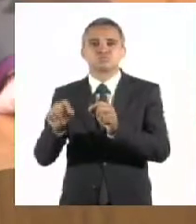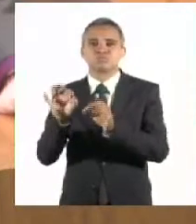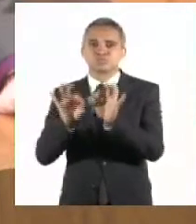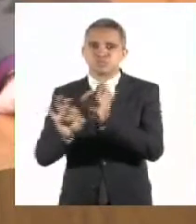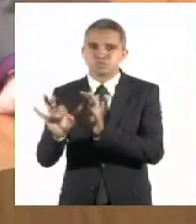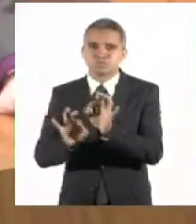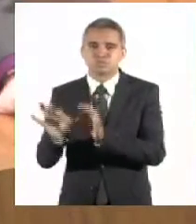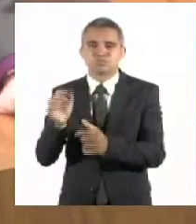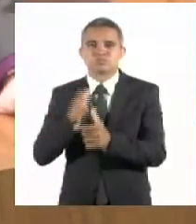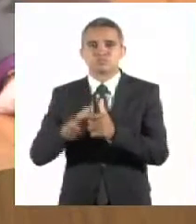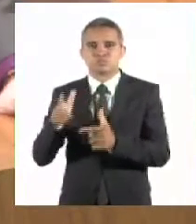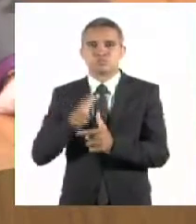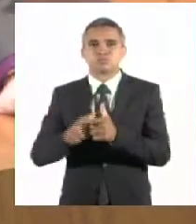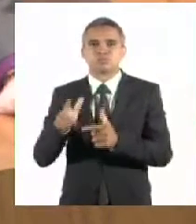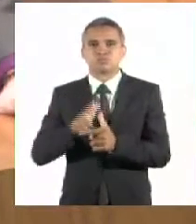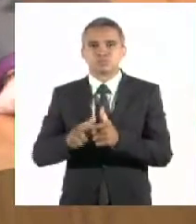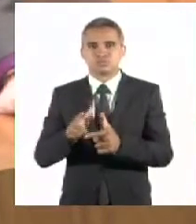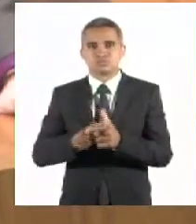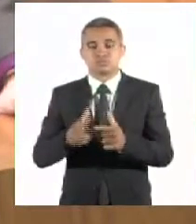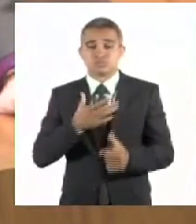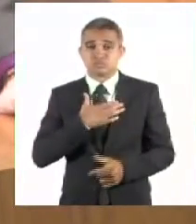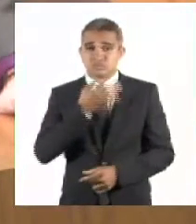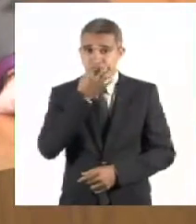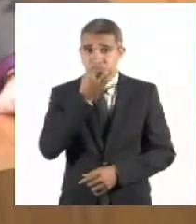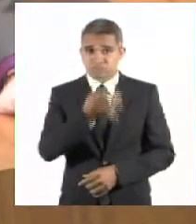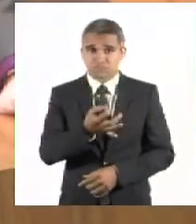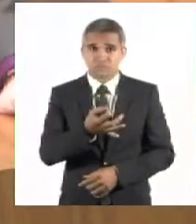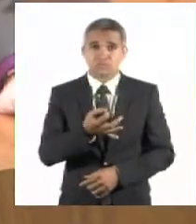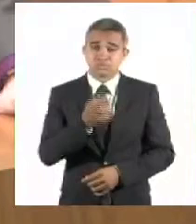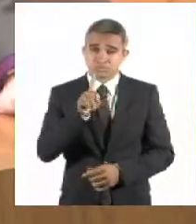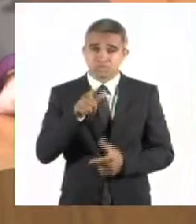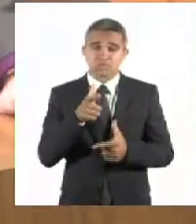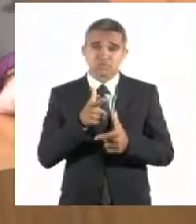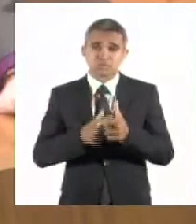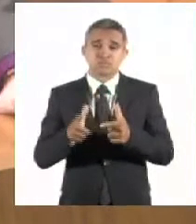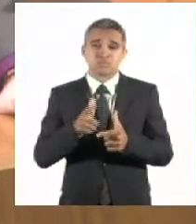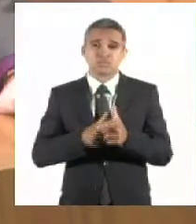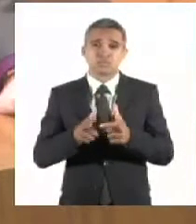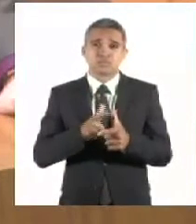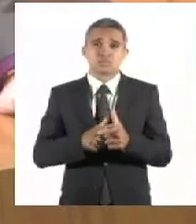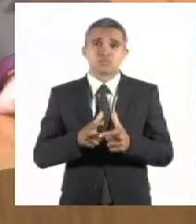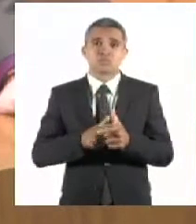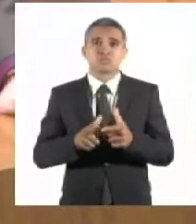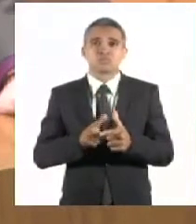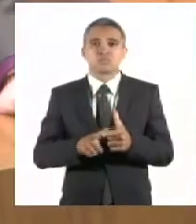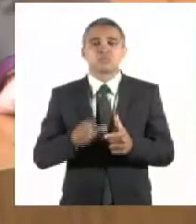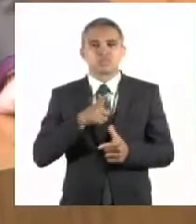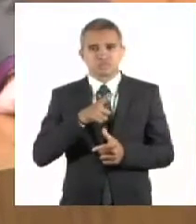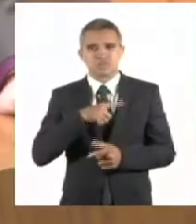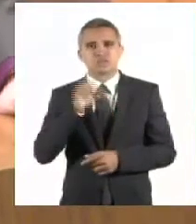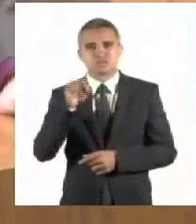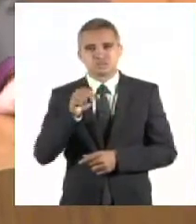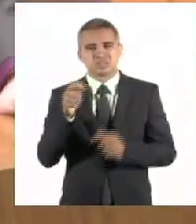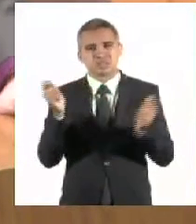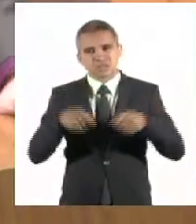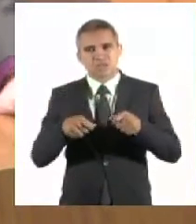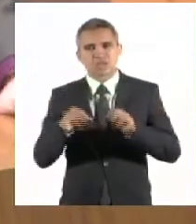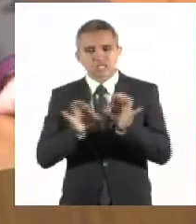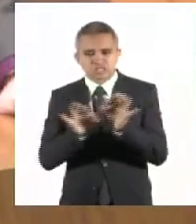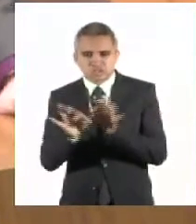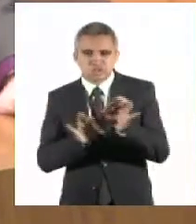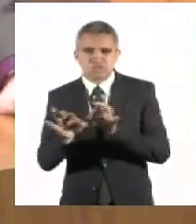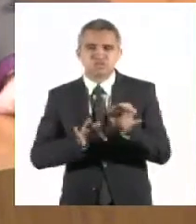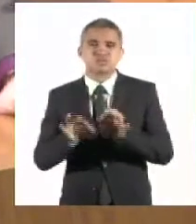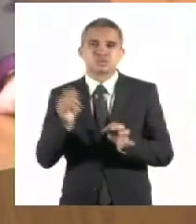problema, que, a meu ver, é um problema que tem solução através